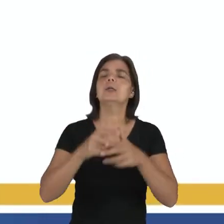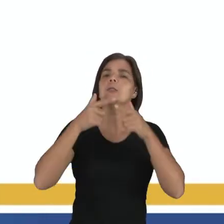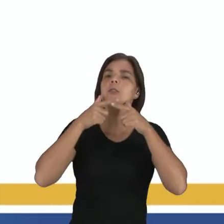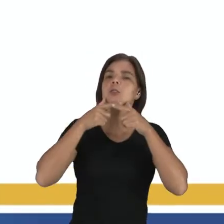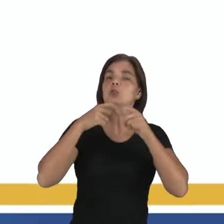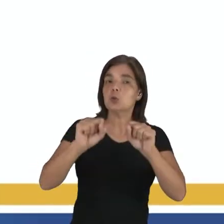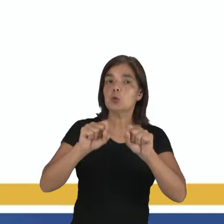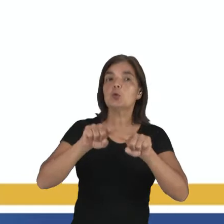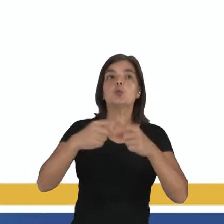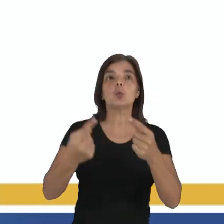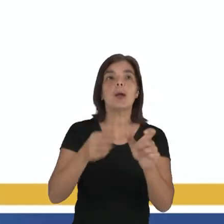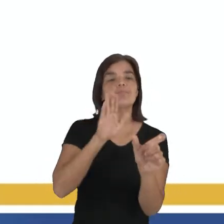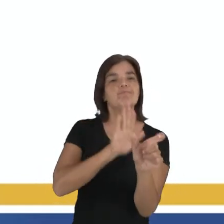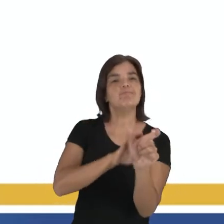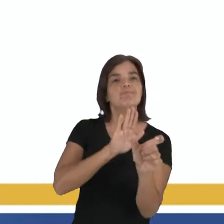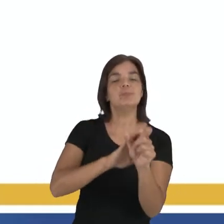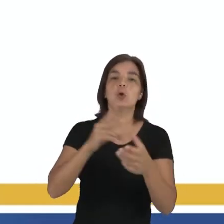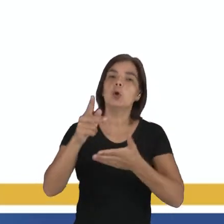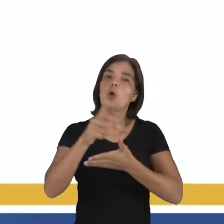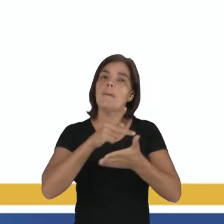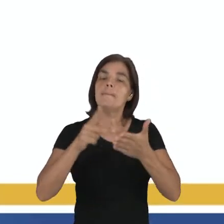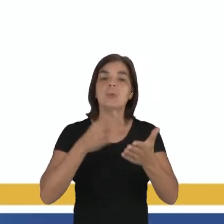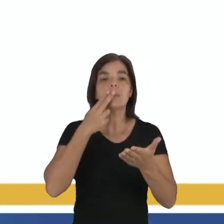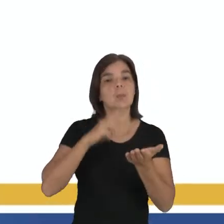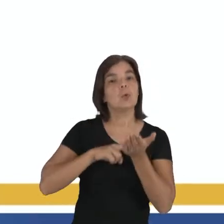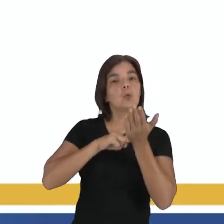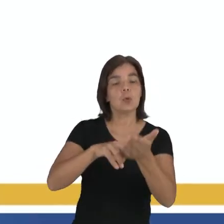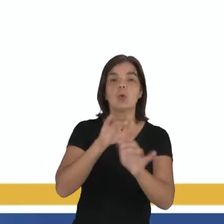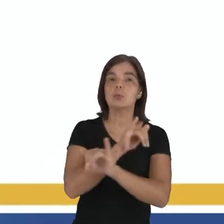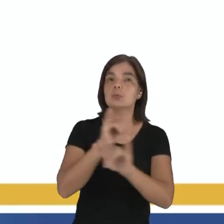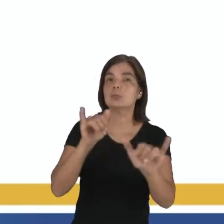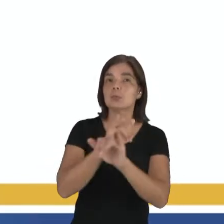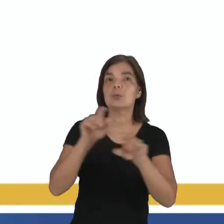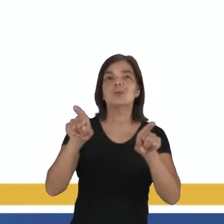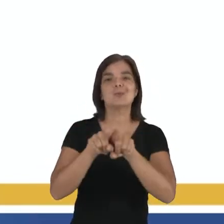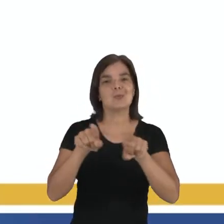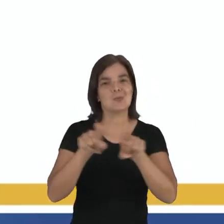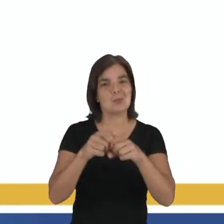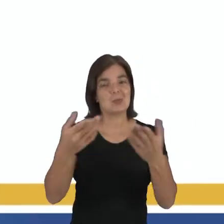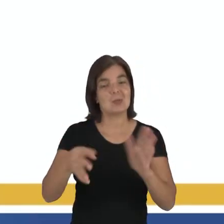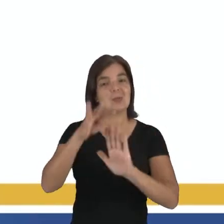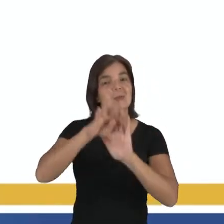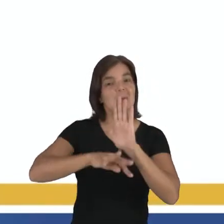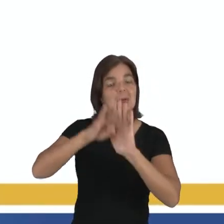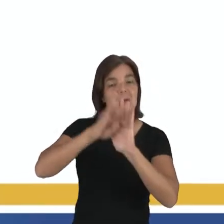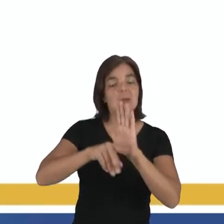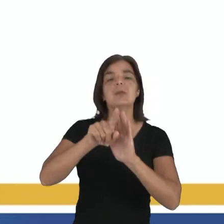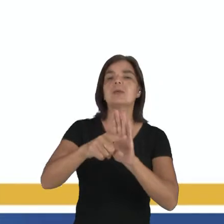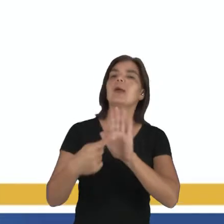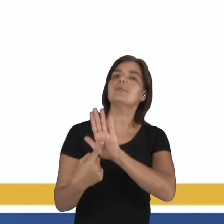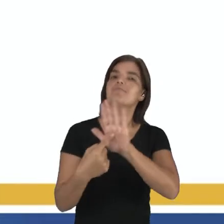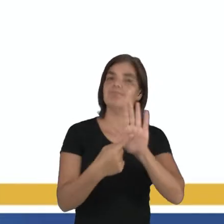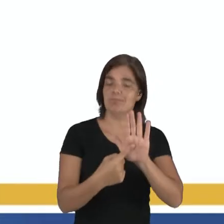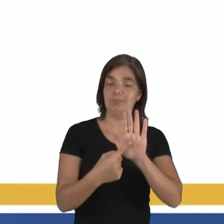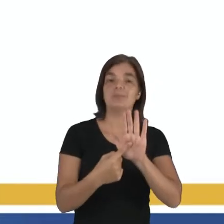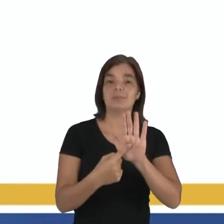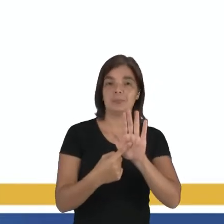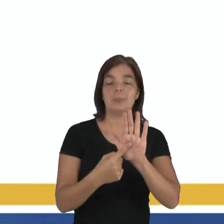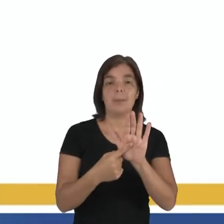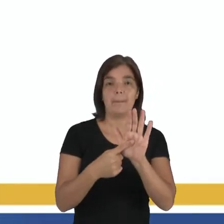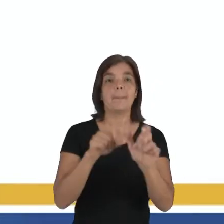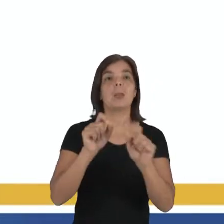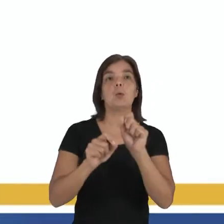no sentido conotativo, poemas, cartas, anúncios. Então, são nesses textos que apresenta mais o